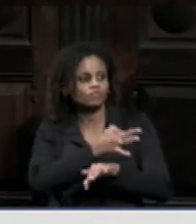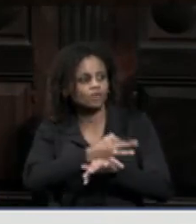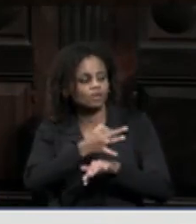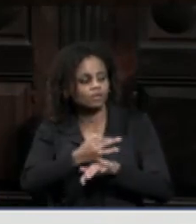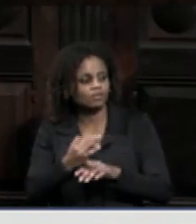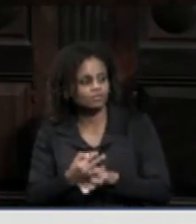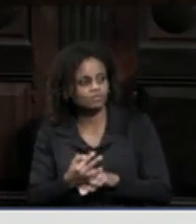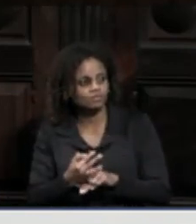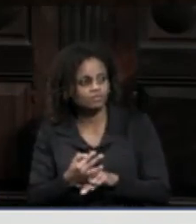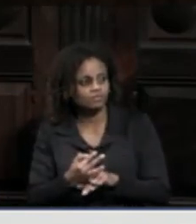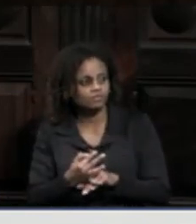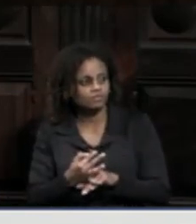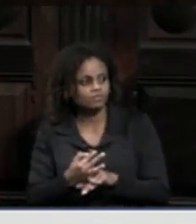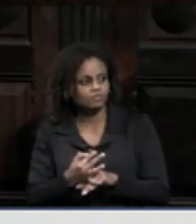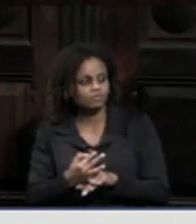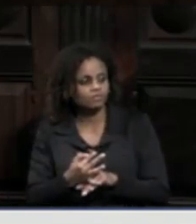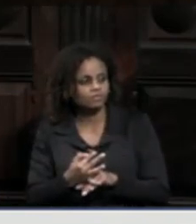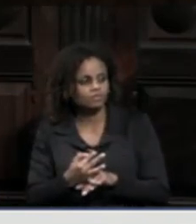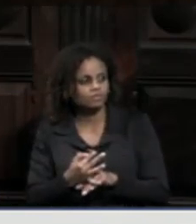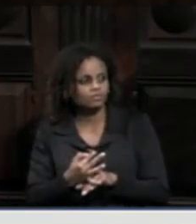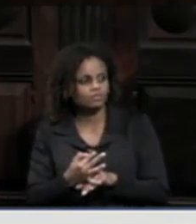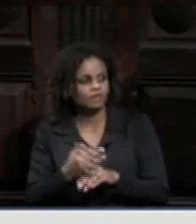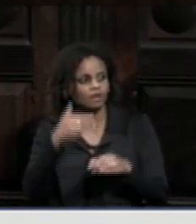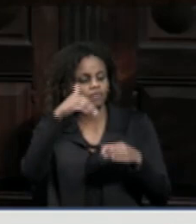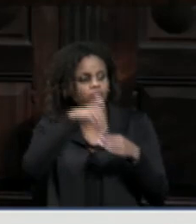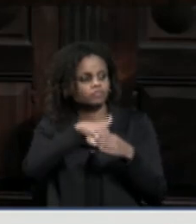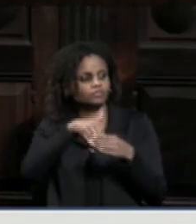plenário para,